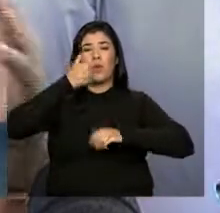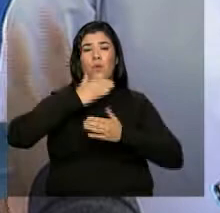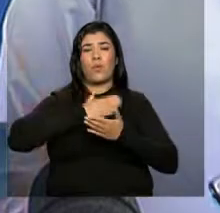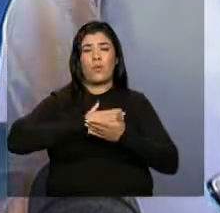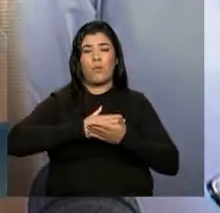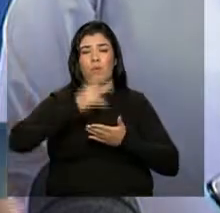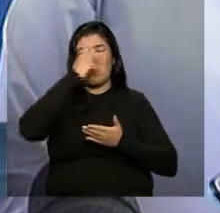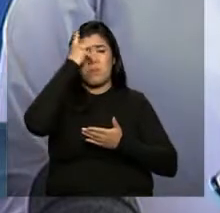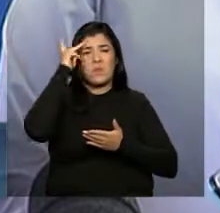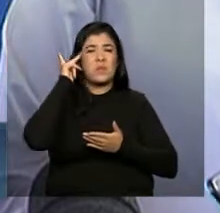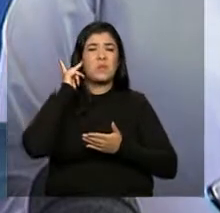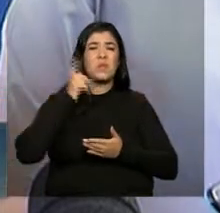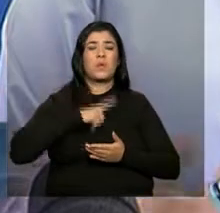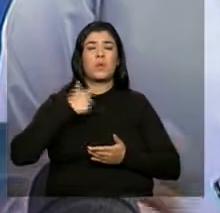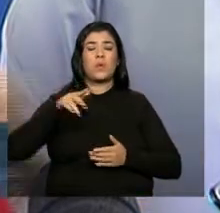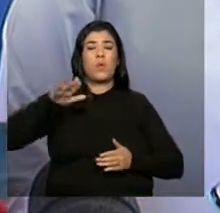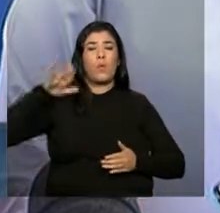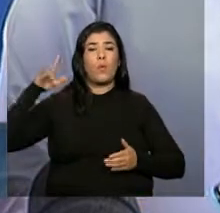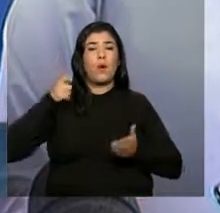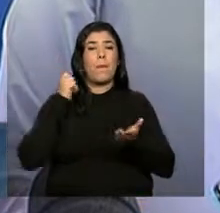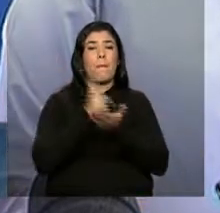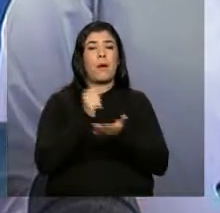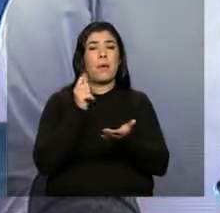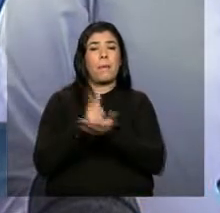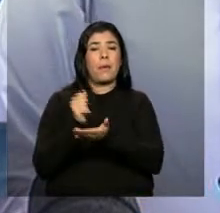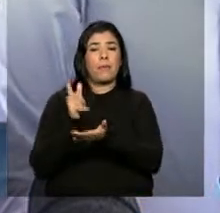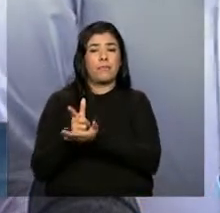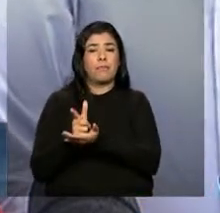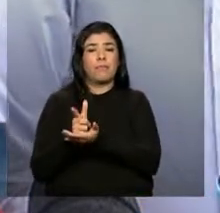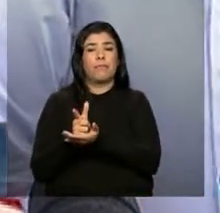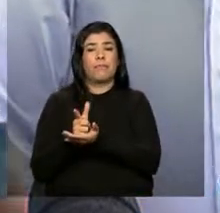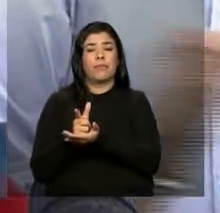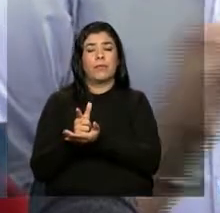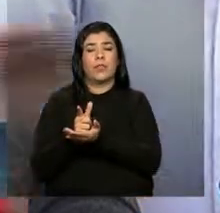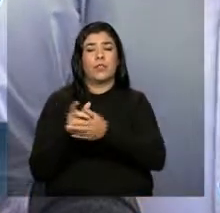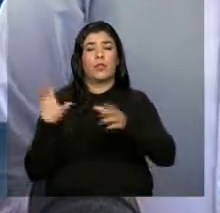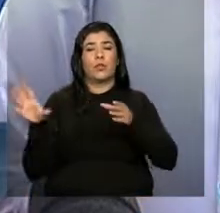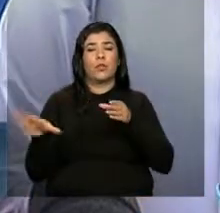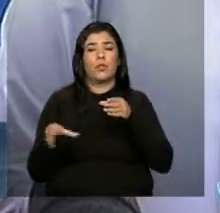estamos avaliando incluí-lo dentro do Minha Casa Melhor. Aí,